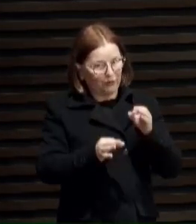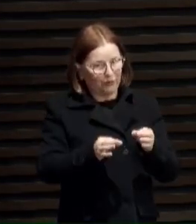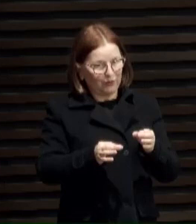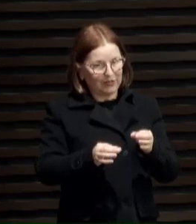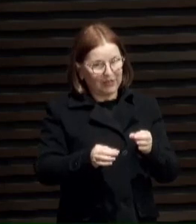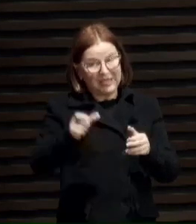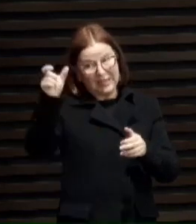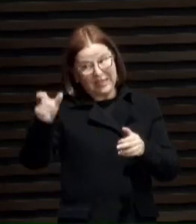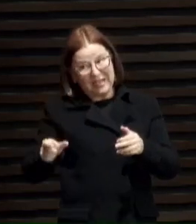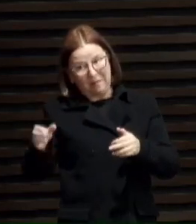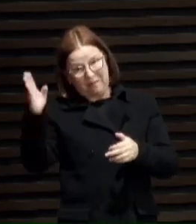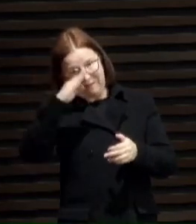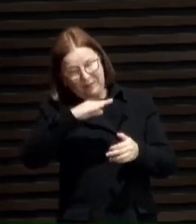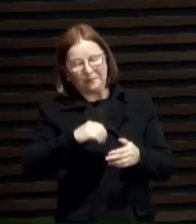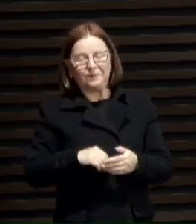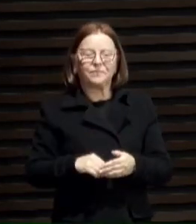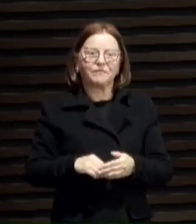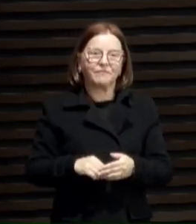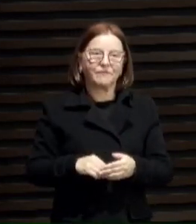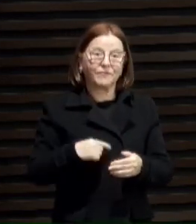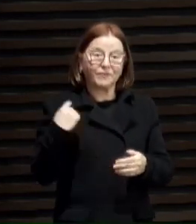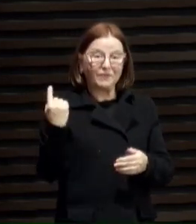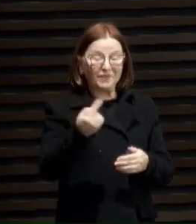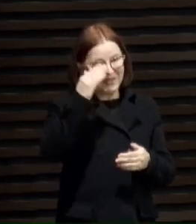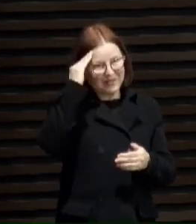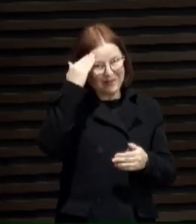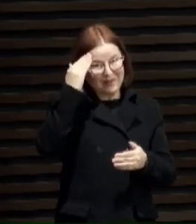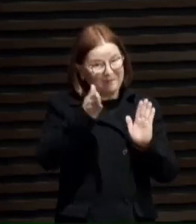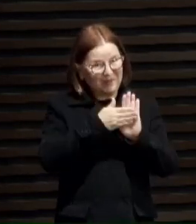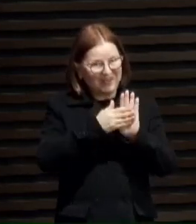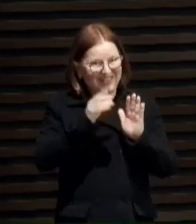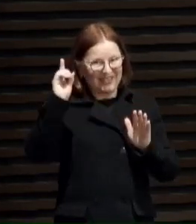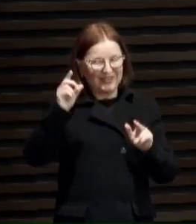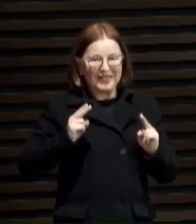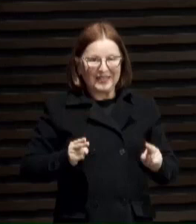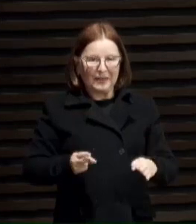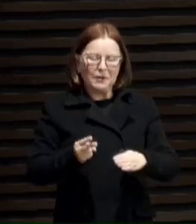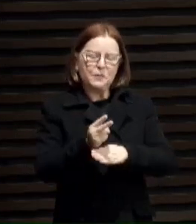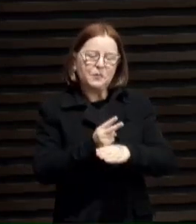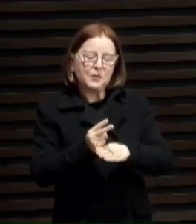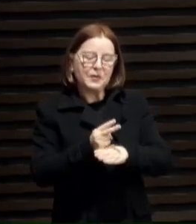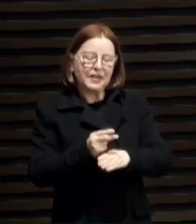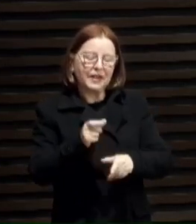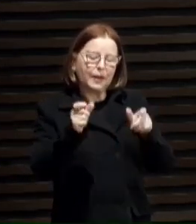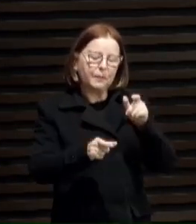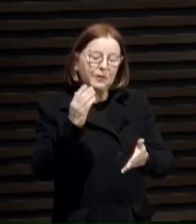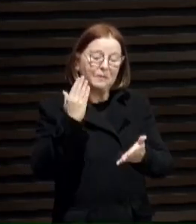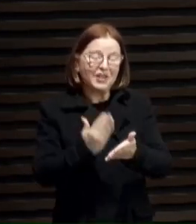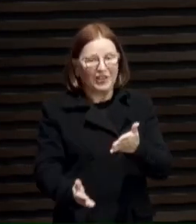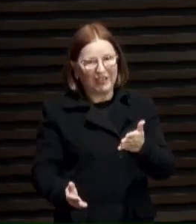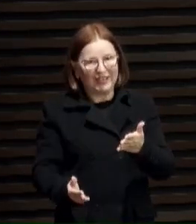dentro dessa realidade, sabemos que o propósito de Deus sempre foi buscar o ímpio para a